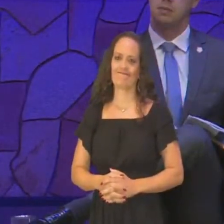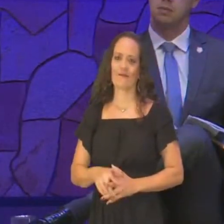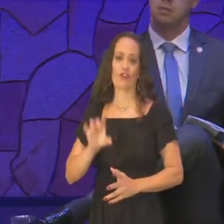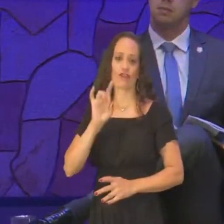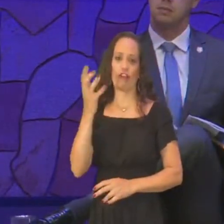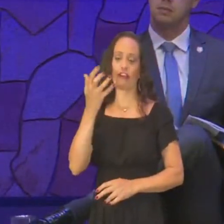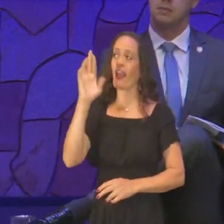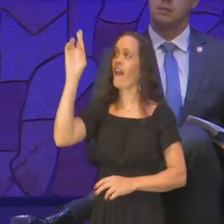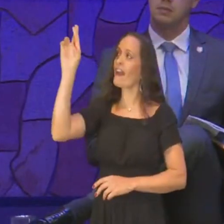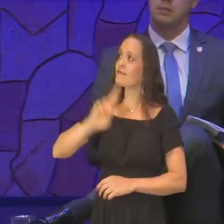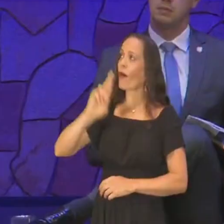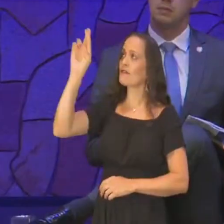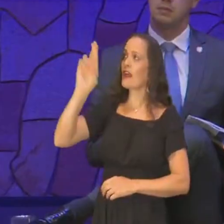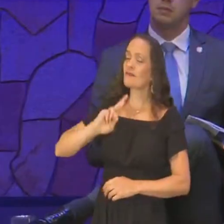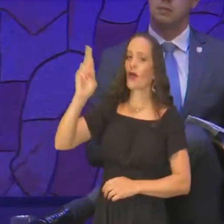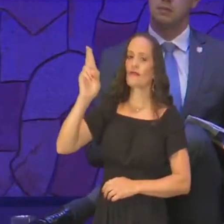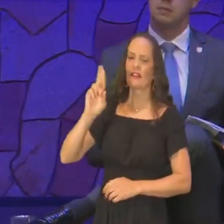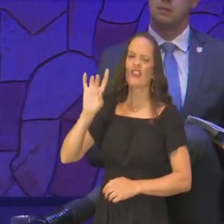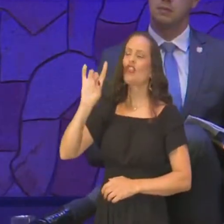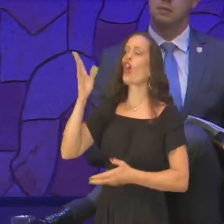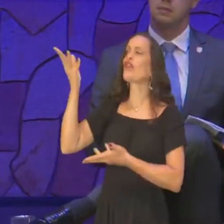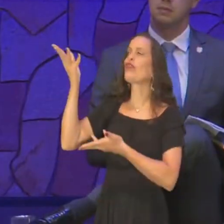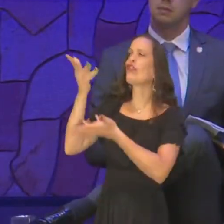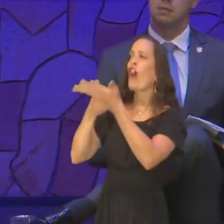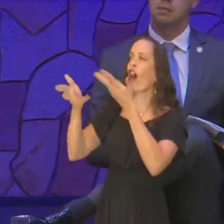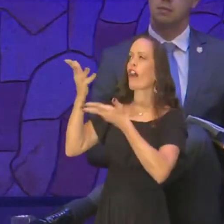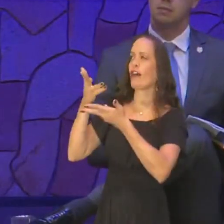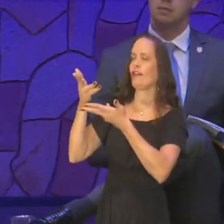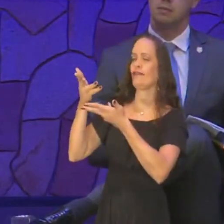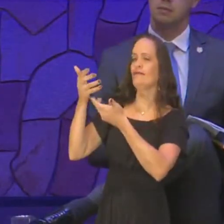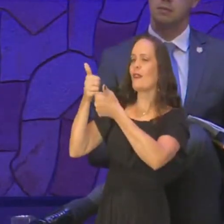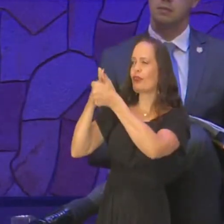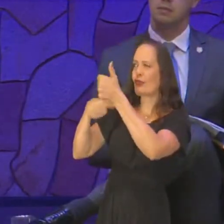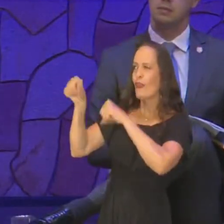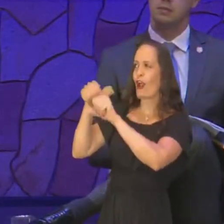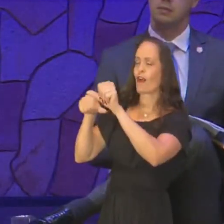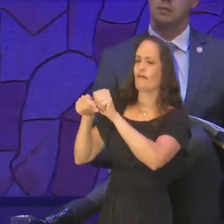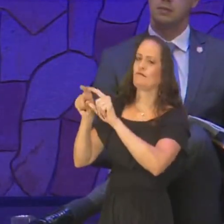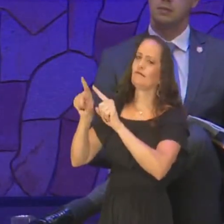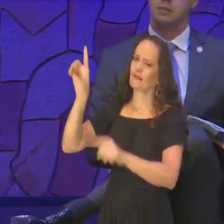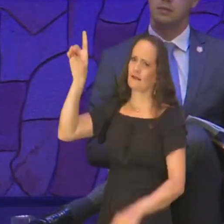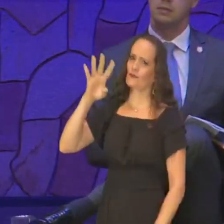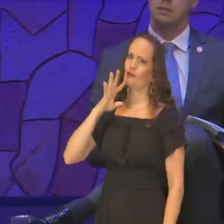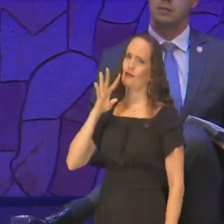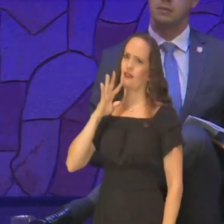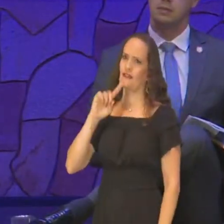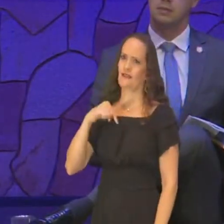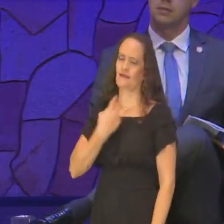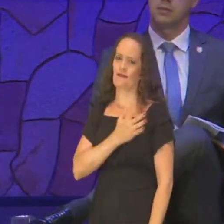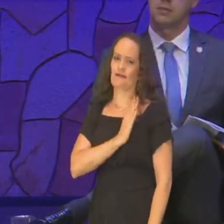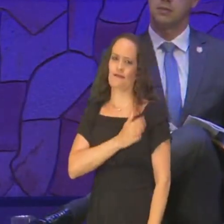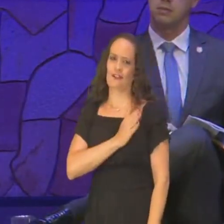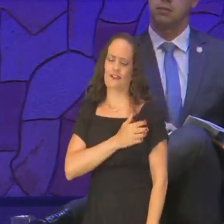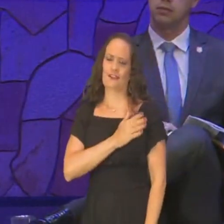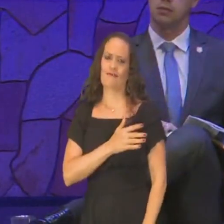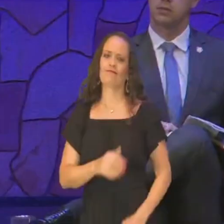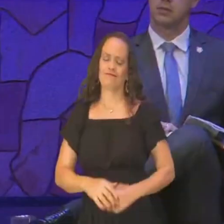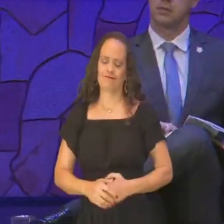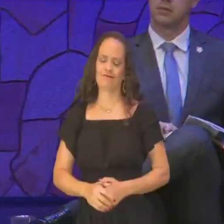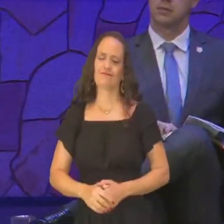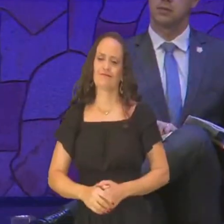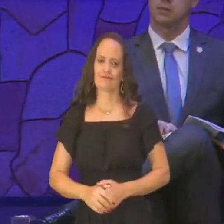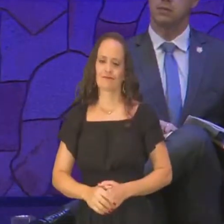Fazemos barganhas com Deus, e Ele conhece o nosso coração. Há relacionamentos que